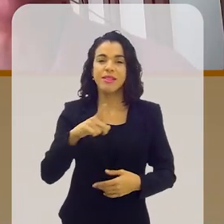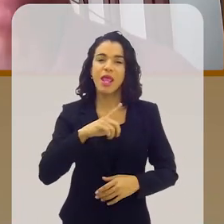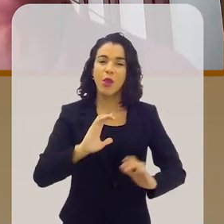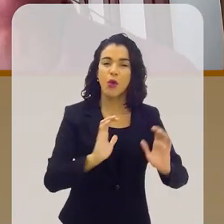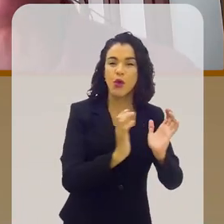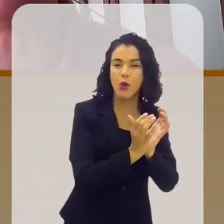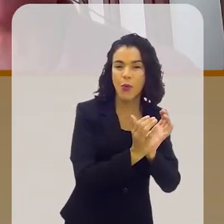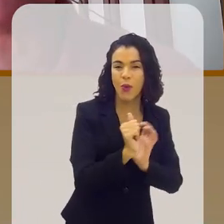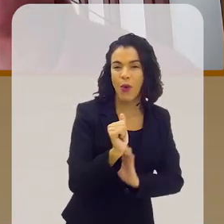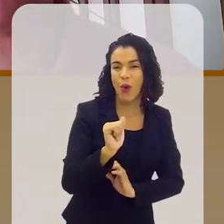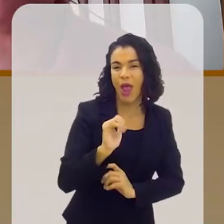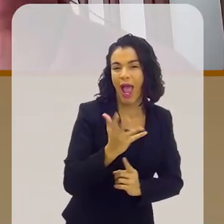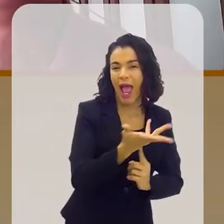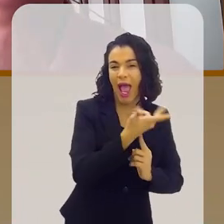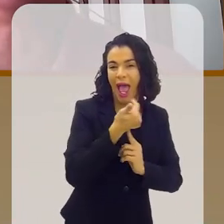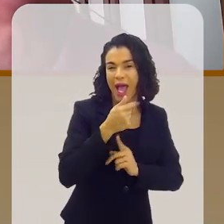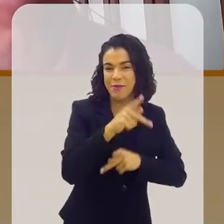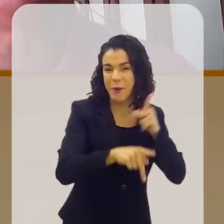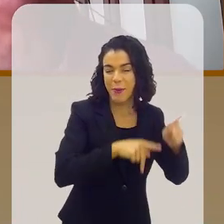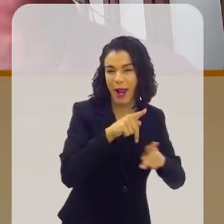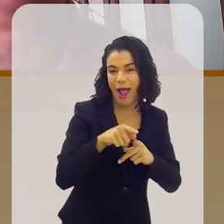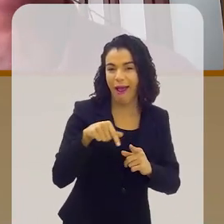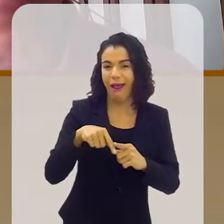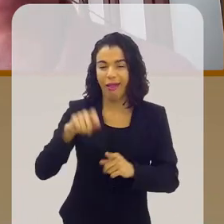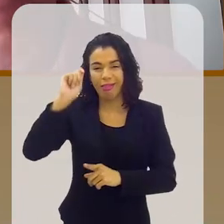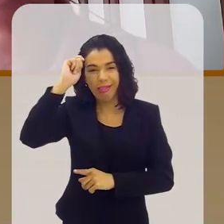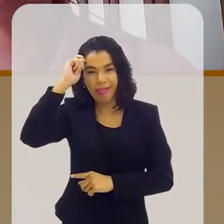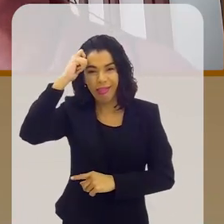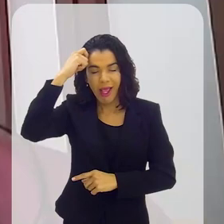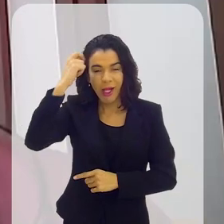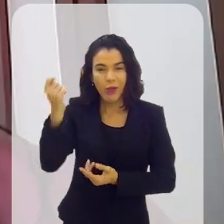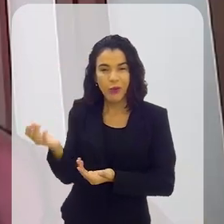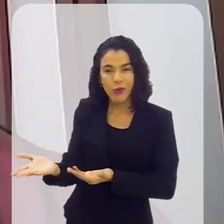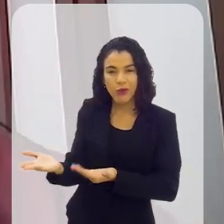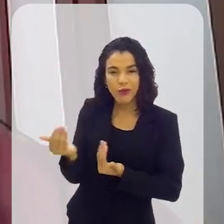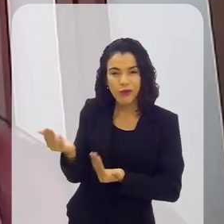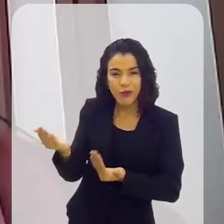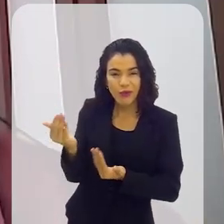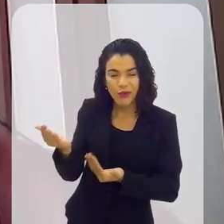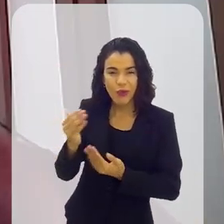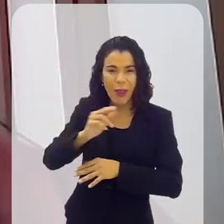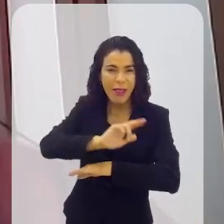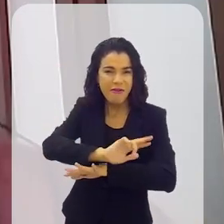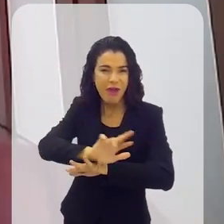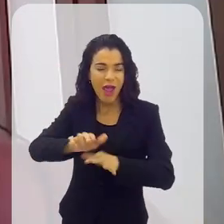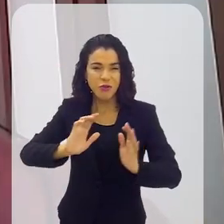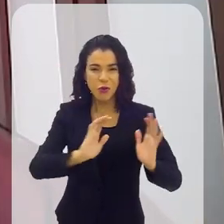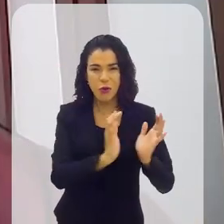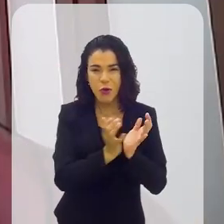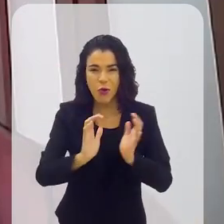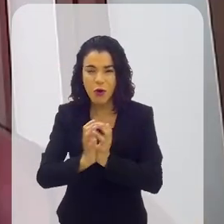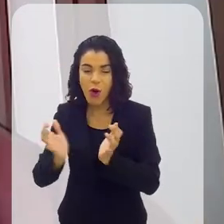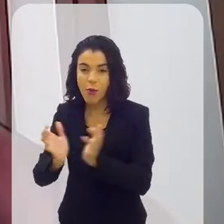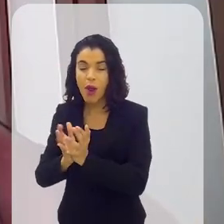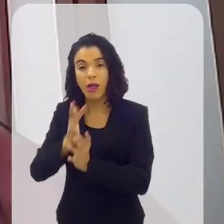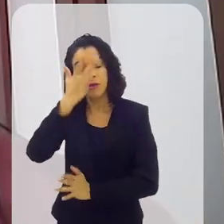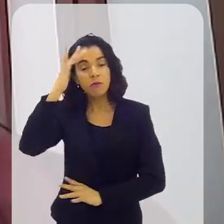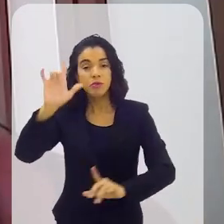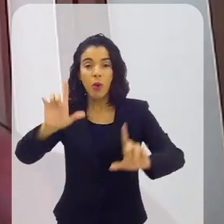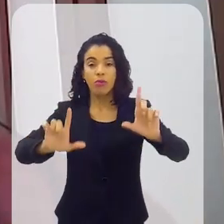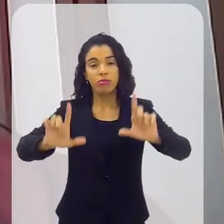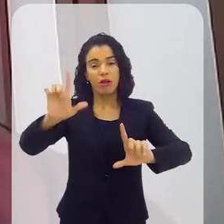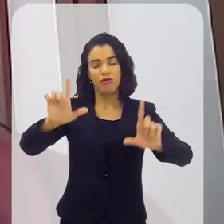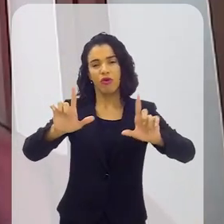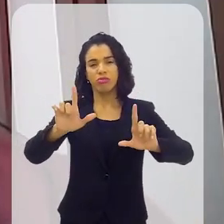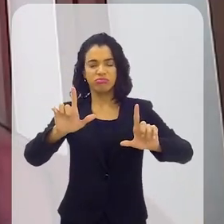Arte Popular, Só Pra Contrariar, Negritude Júnior, Molejo e vários outros, alguém na mídia